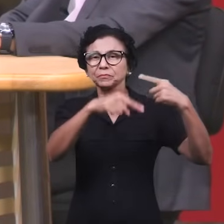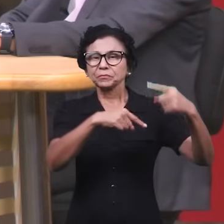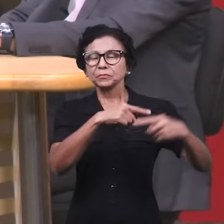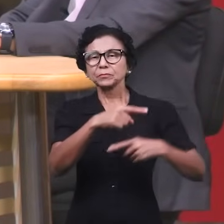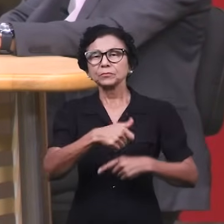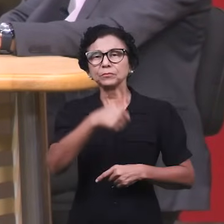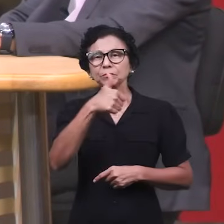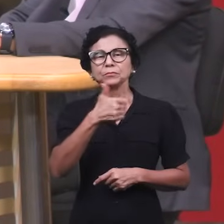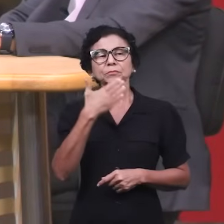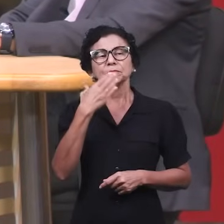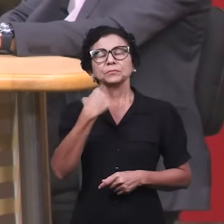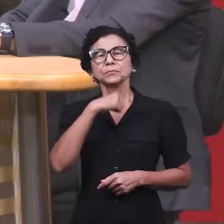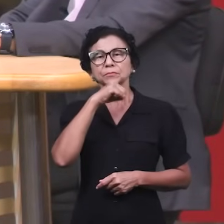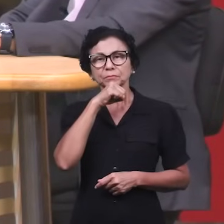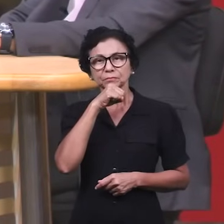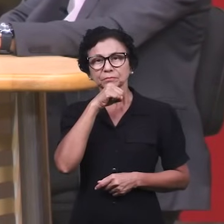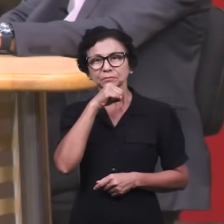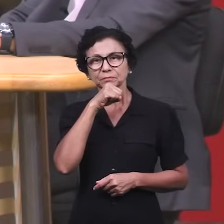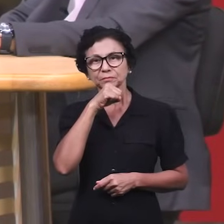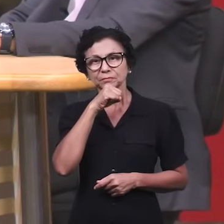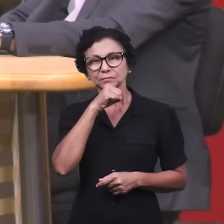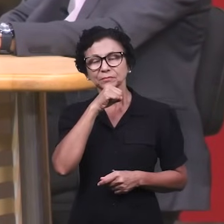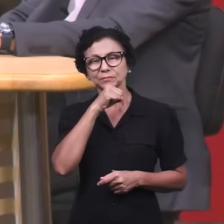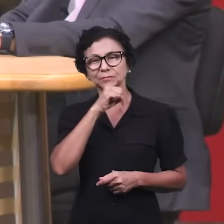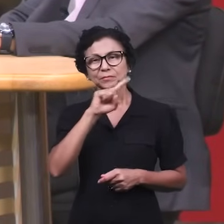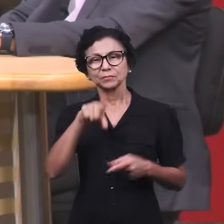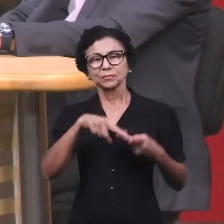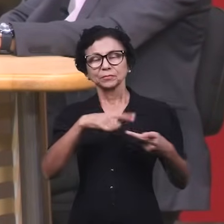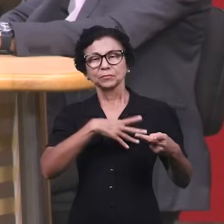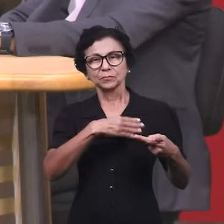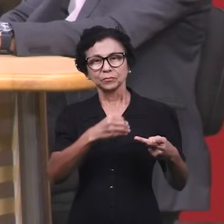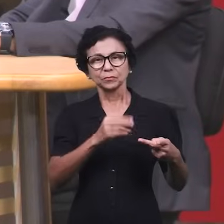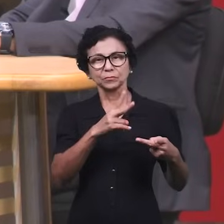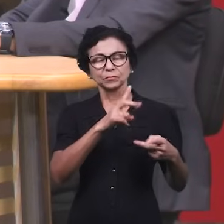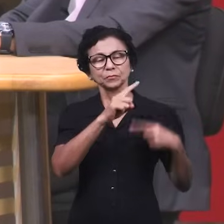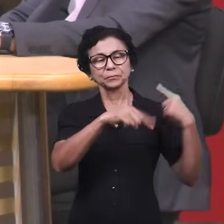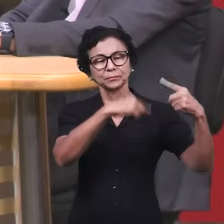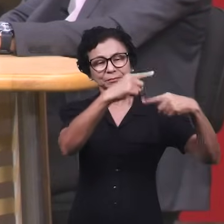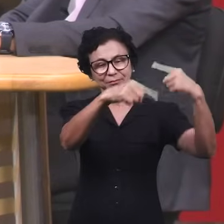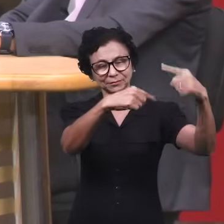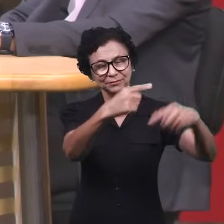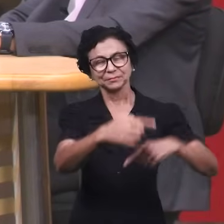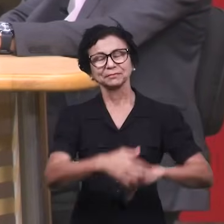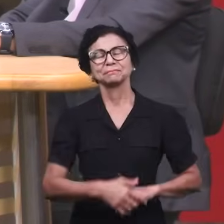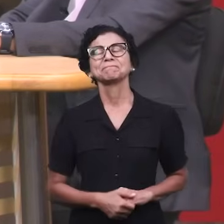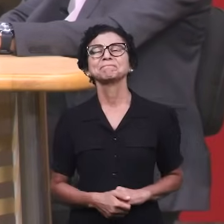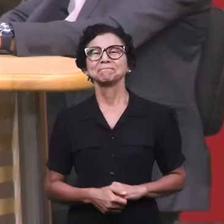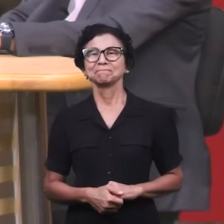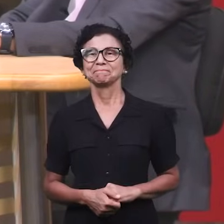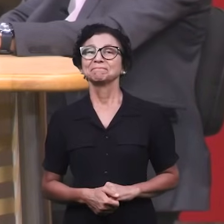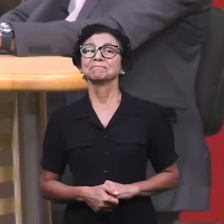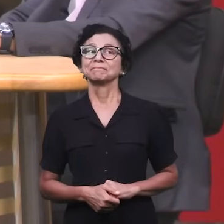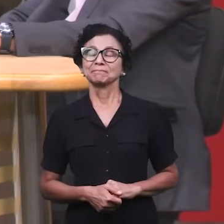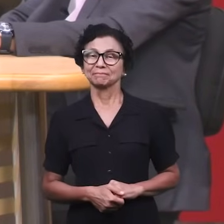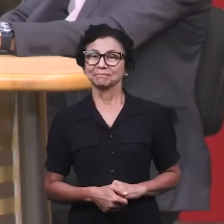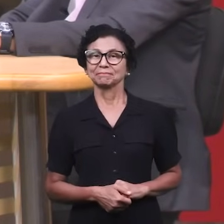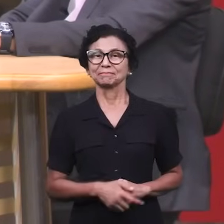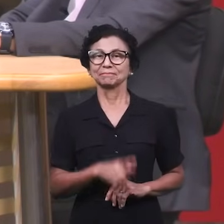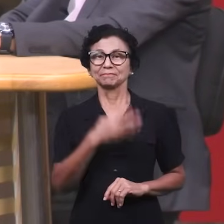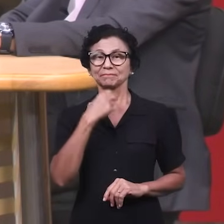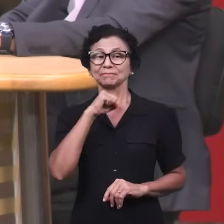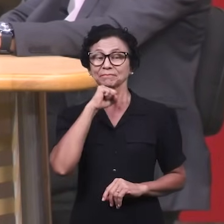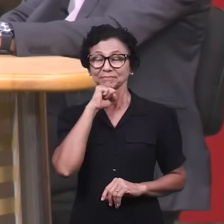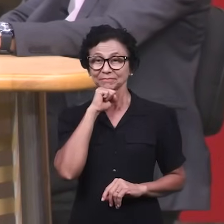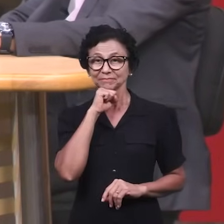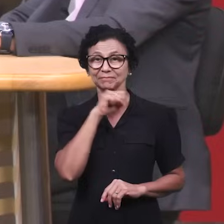ai né a a palavra do pai tava viva no coração de cada um deles ali Agora você